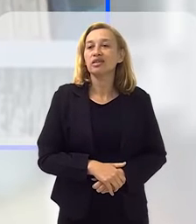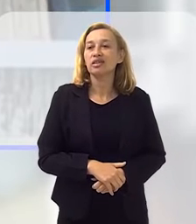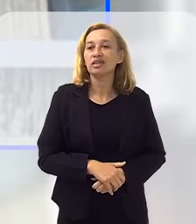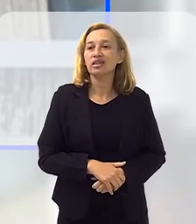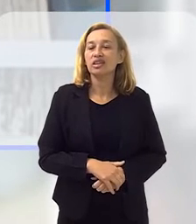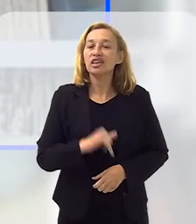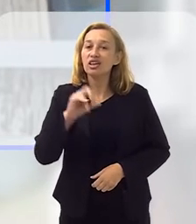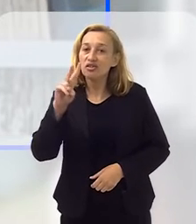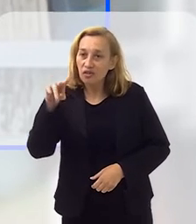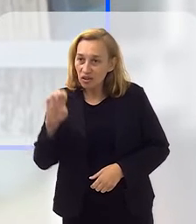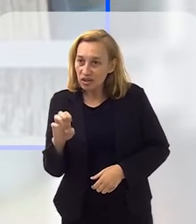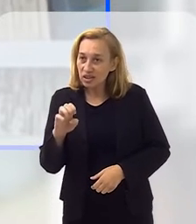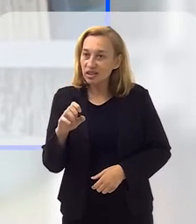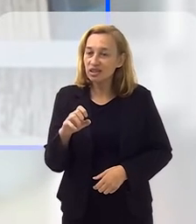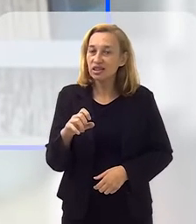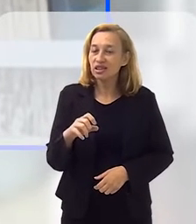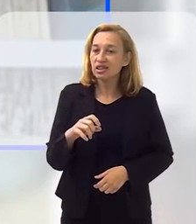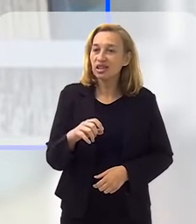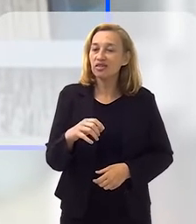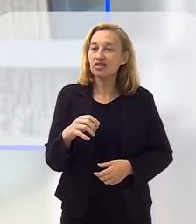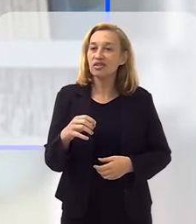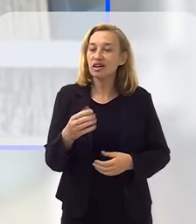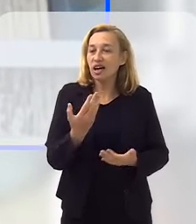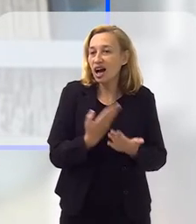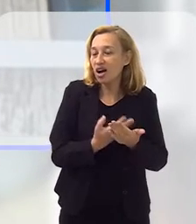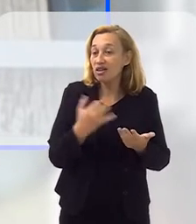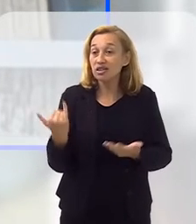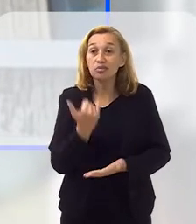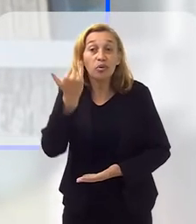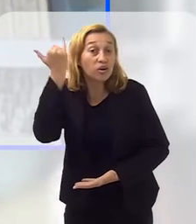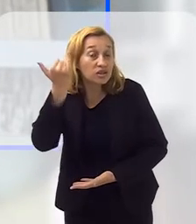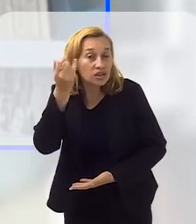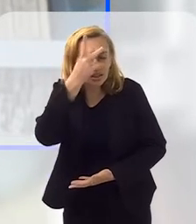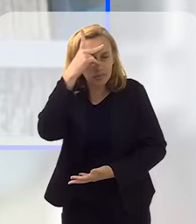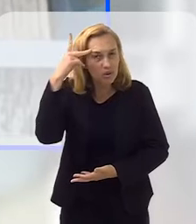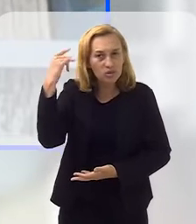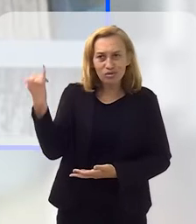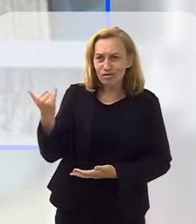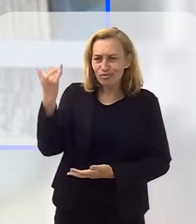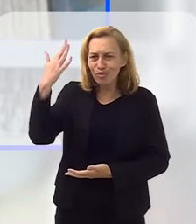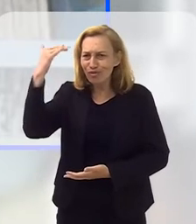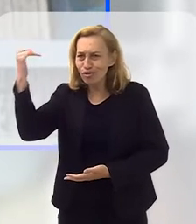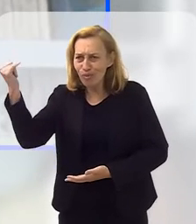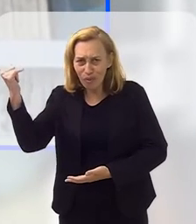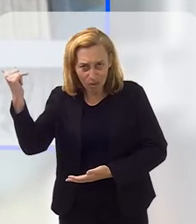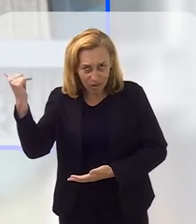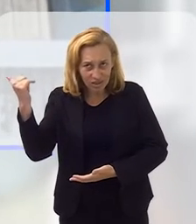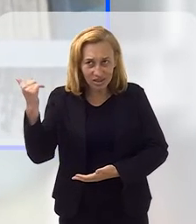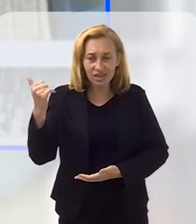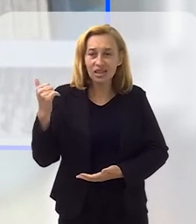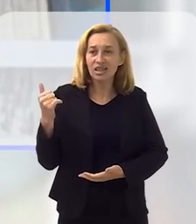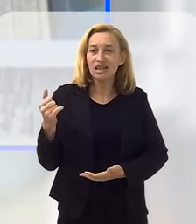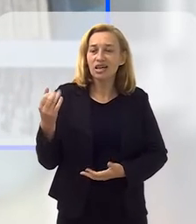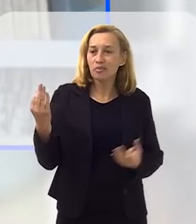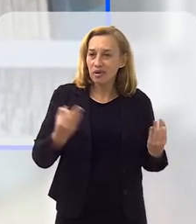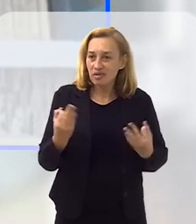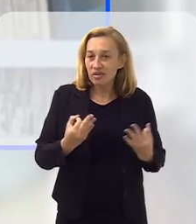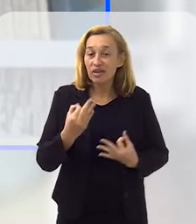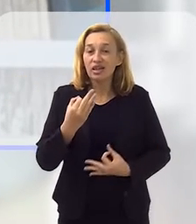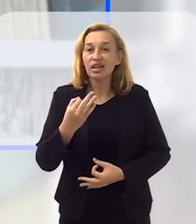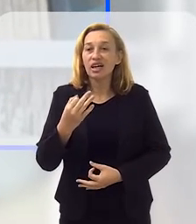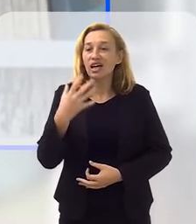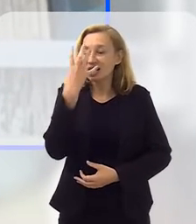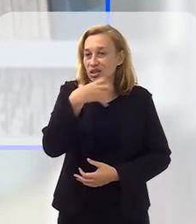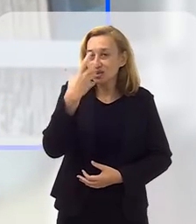orfeônico. E ali Dona Ivone teve aula com figuras muito importantes, com a Zaira de Oliveira, que foi uma excepcional